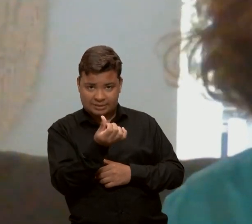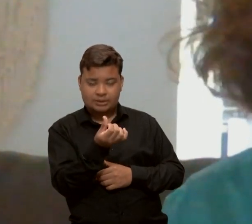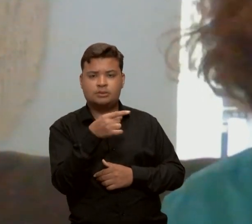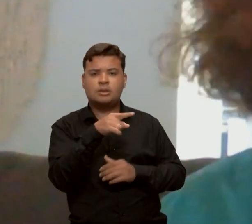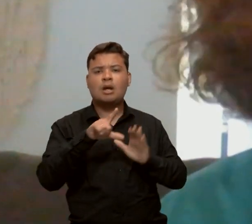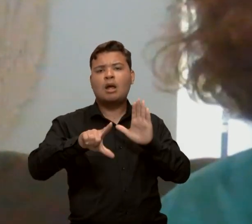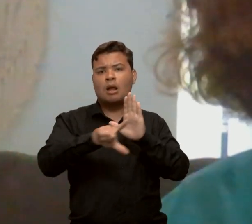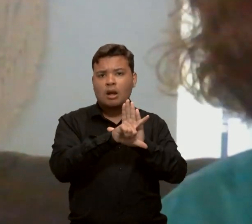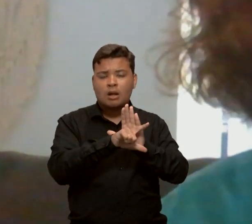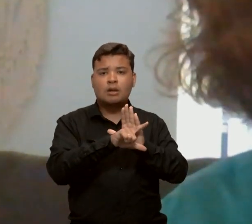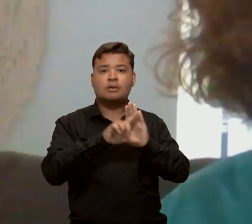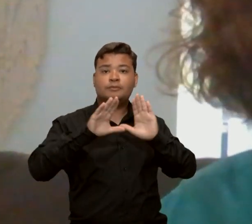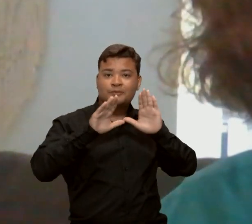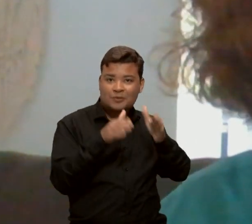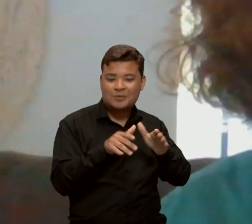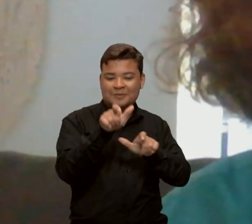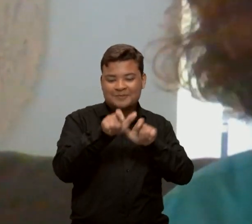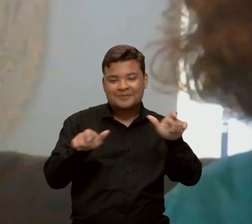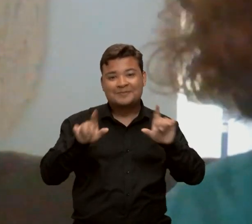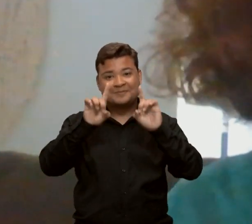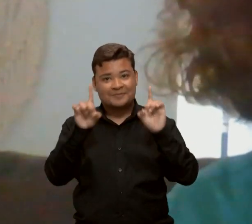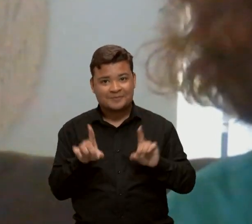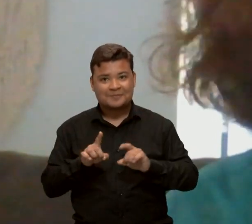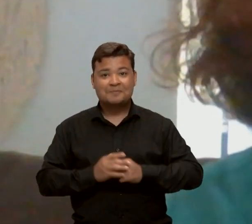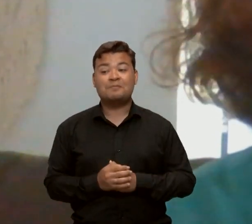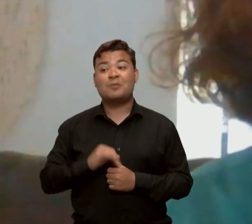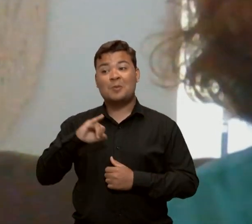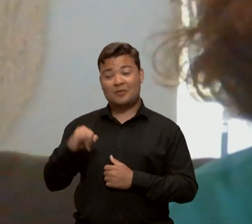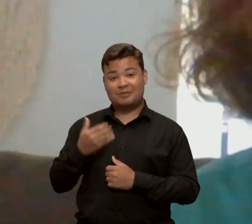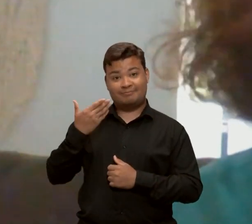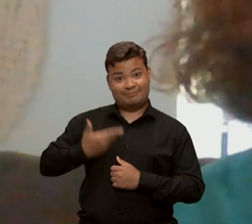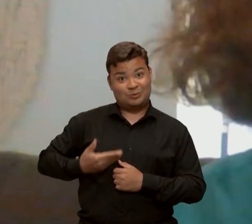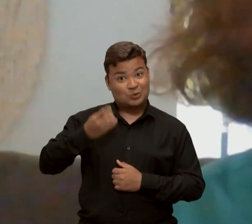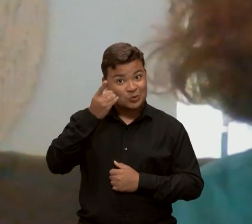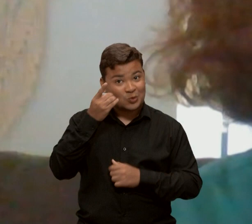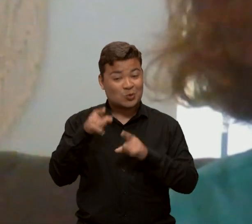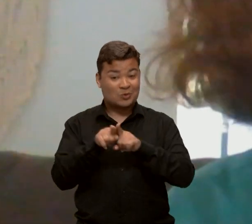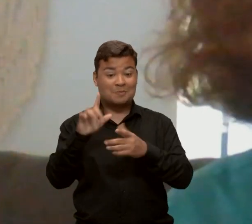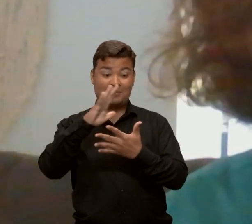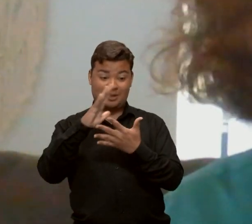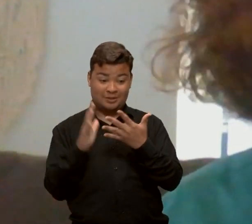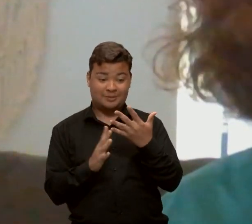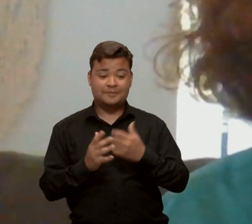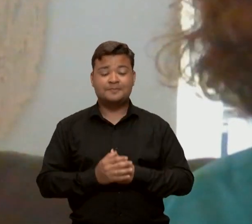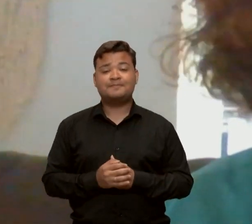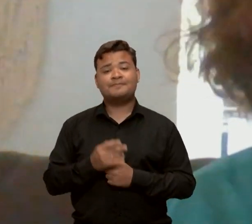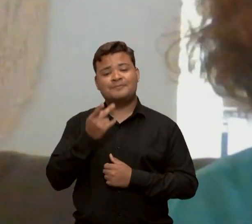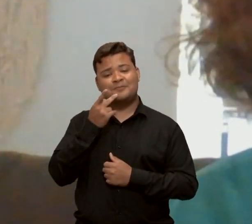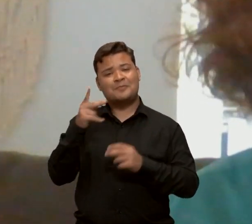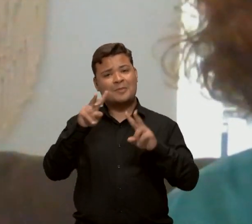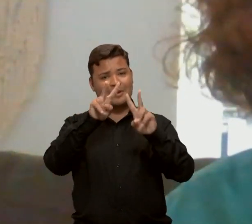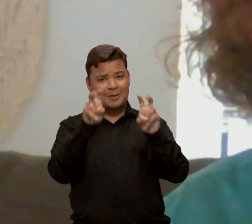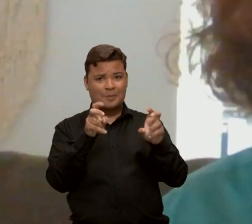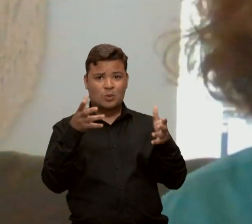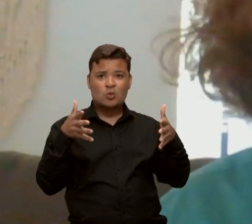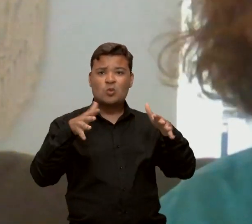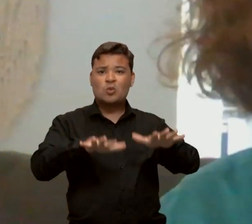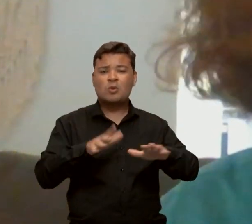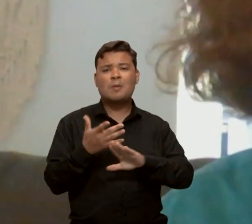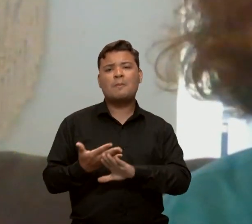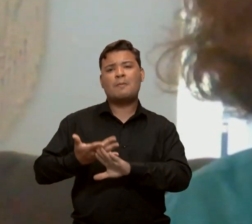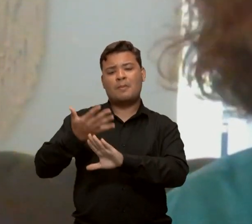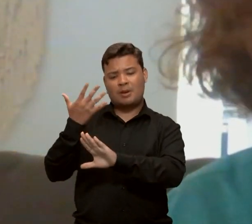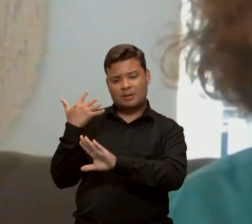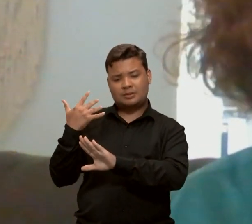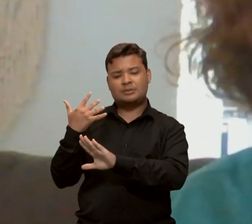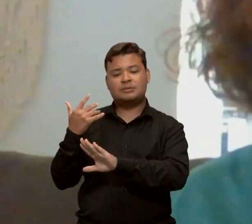E aproveitando o Diogo aqui, né, e a Libras, quando a gente fala de inclusão, até um tempo atrás, o